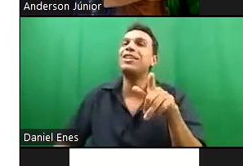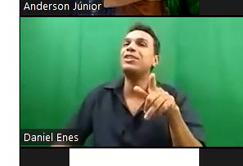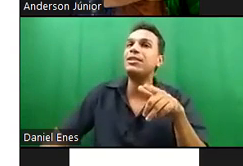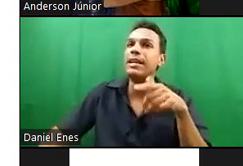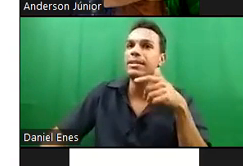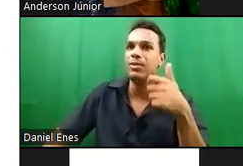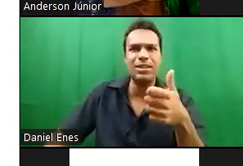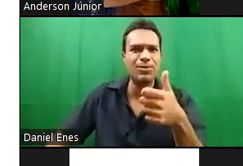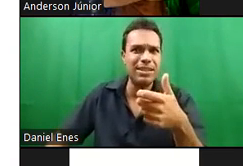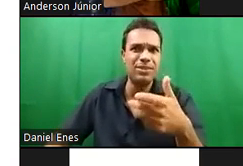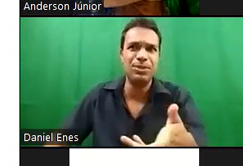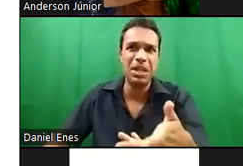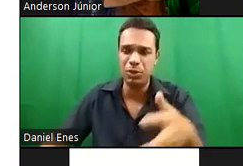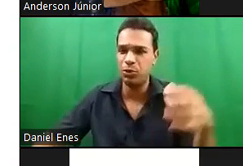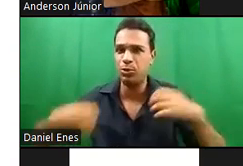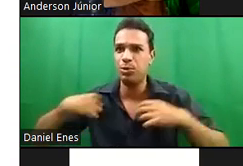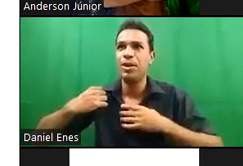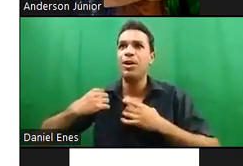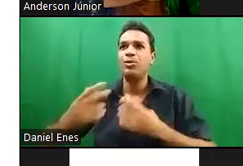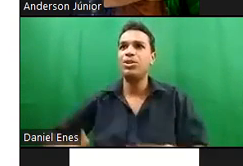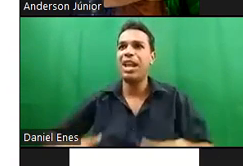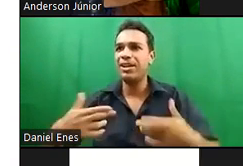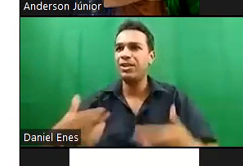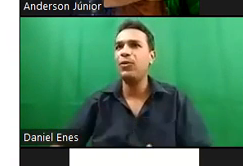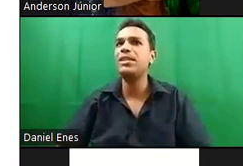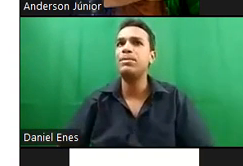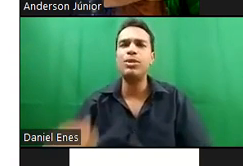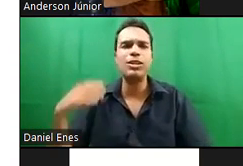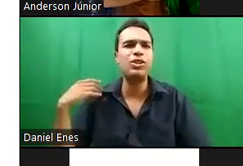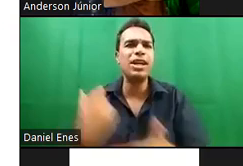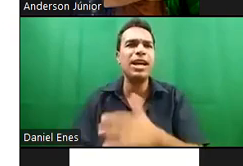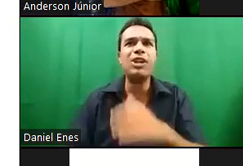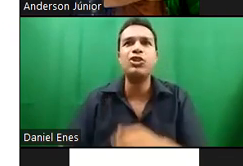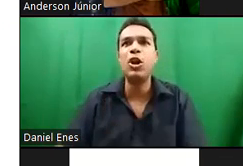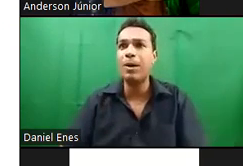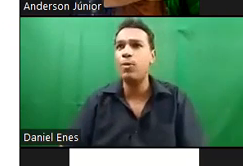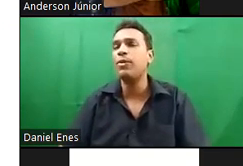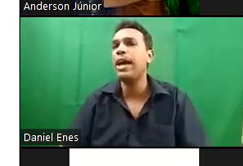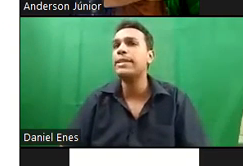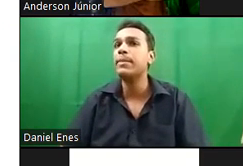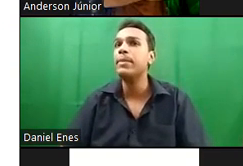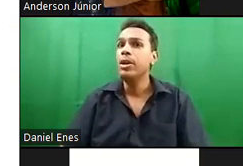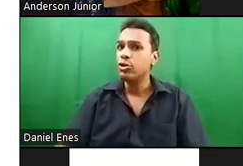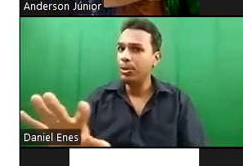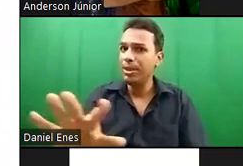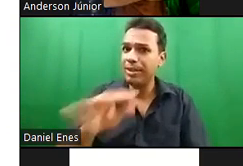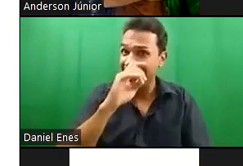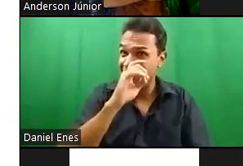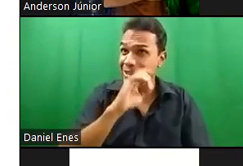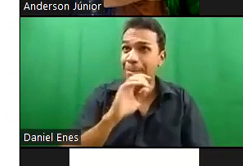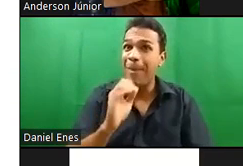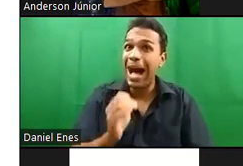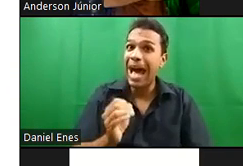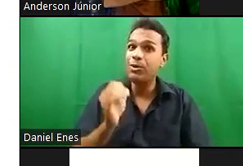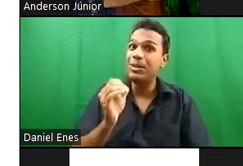estão nas redes sociais. Então, você consegue encontrar muito surdo no Instagram, no Facebook. Chega lá, joga uma conversa. Só um detalhe,